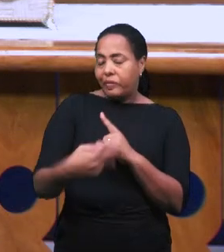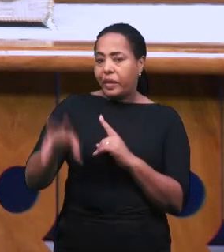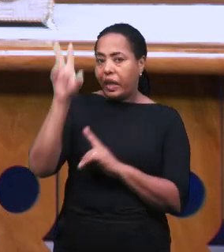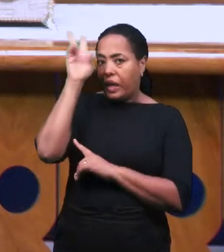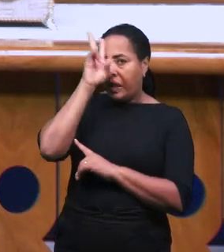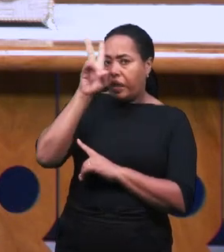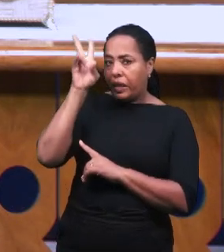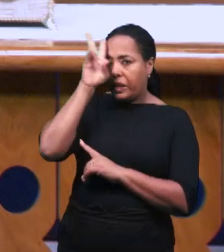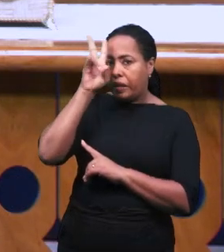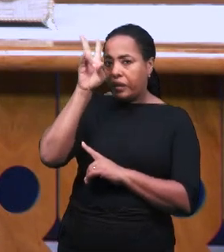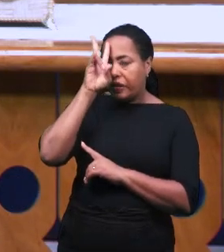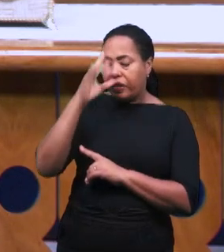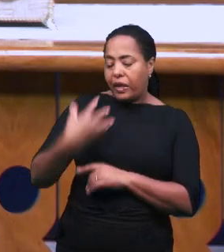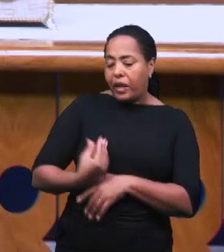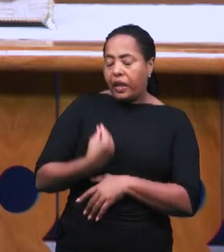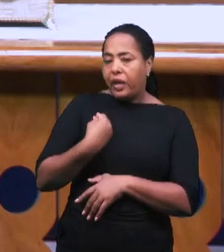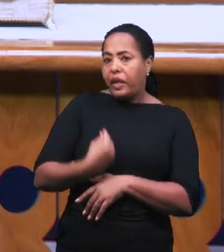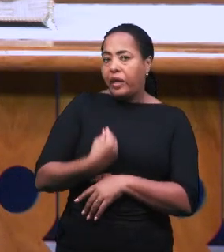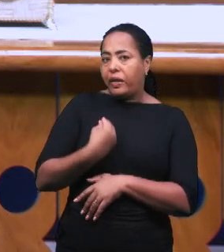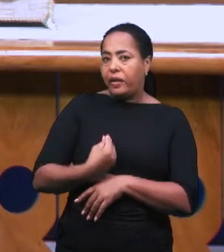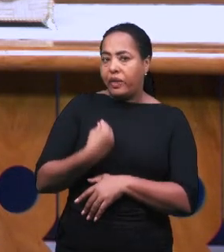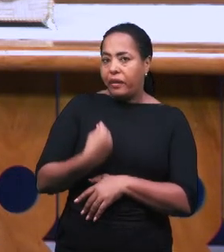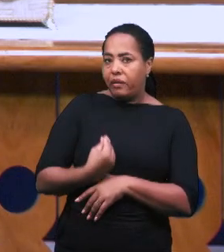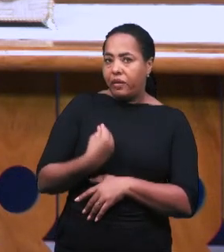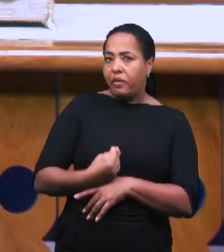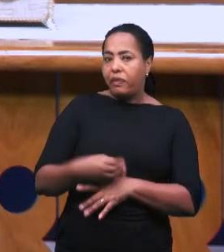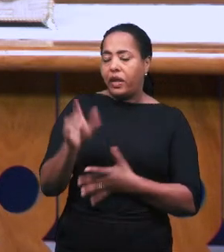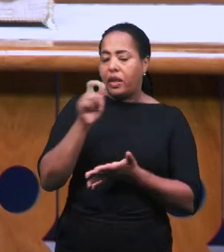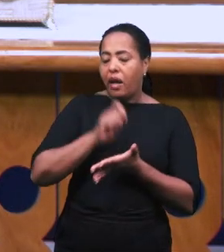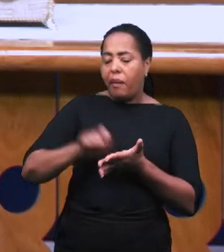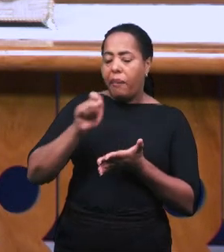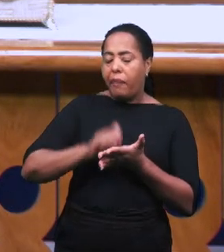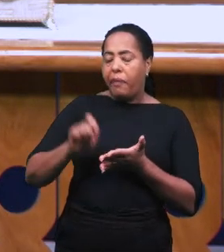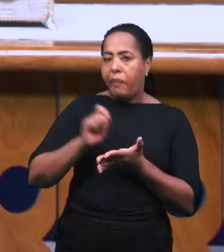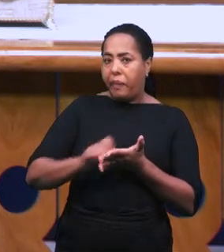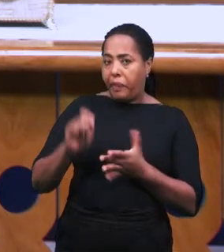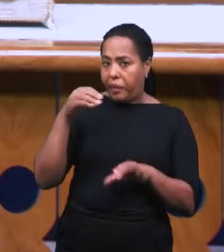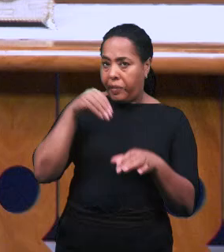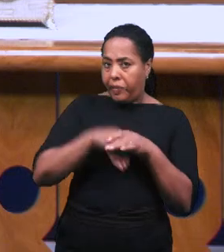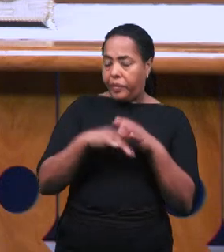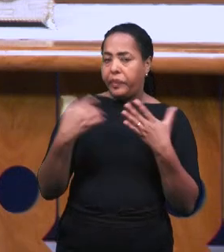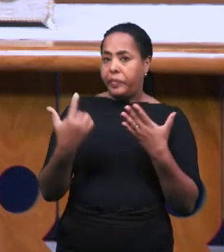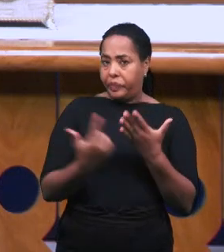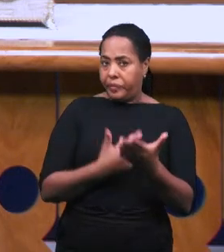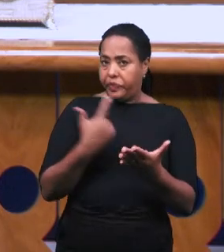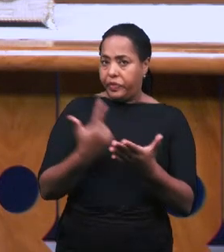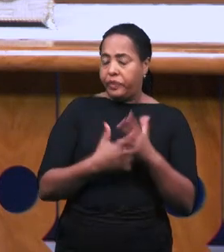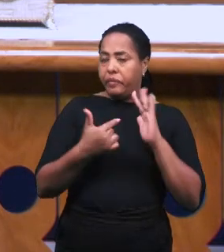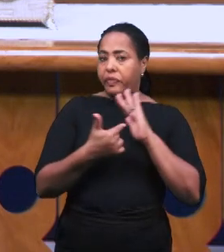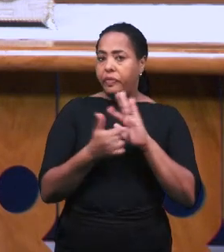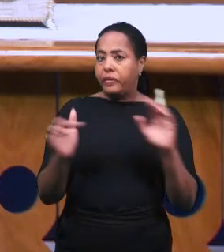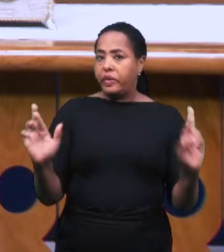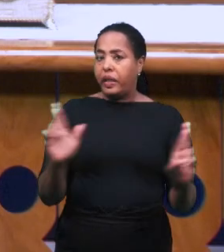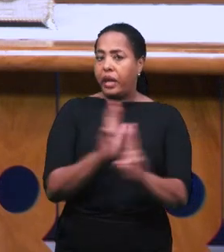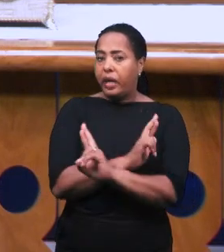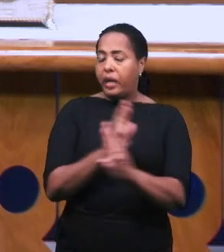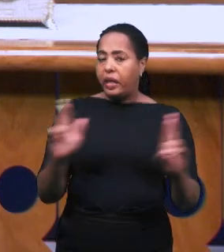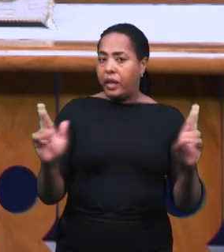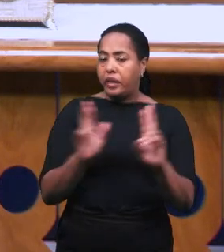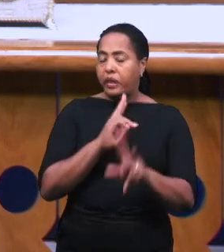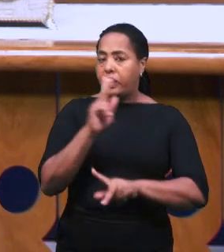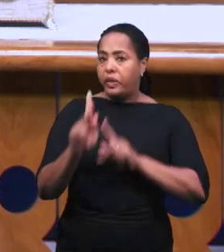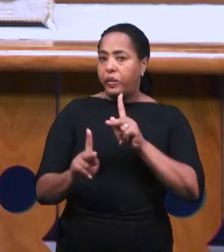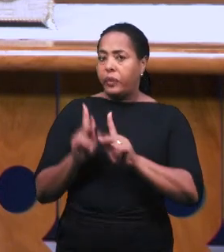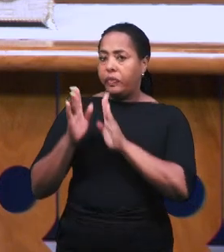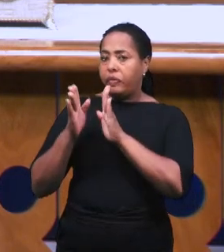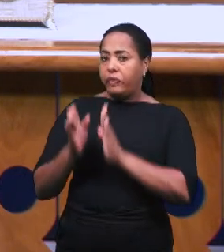histórico vivido ali nos escritos daquele livro, que falam a respeito da igreja, você está falando de